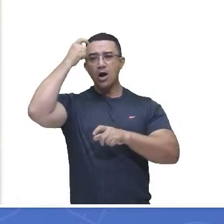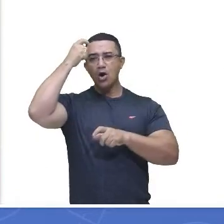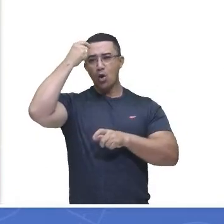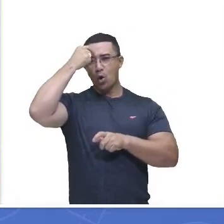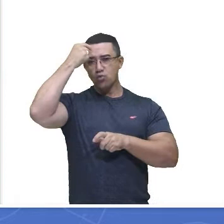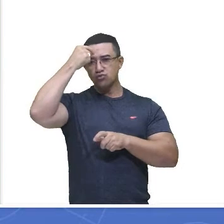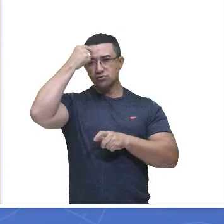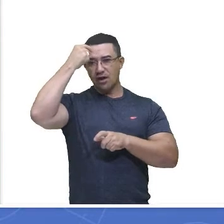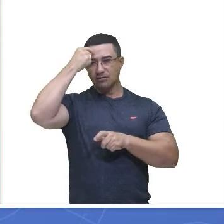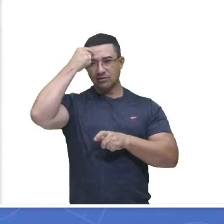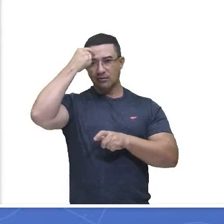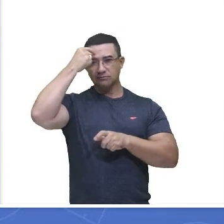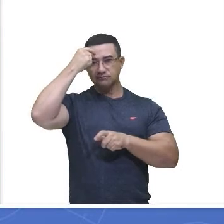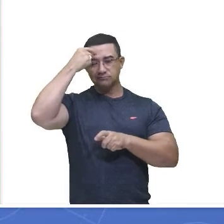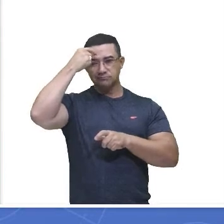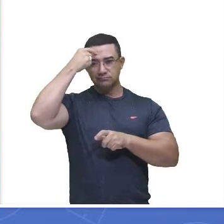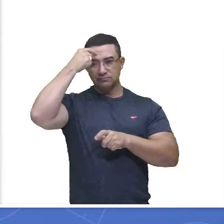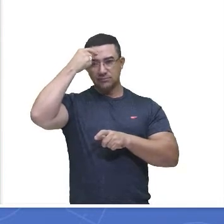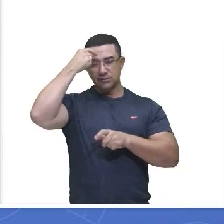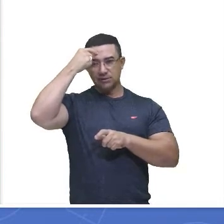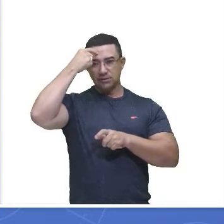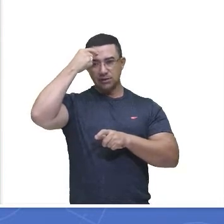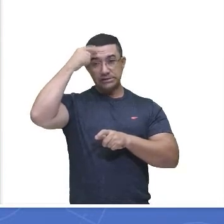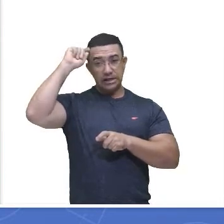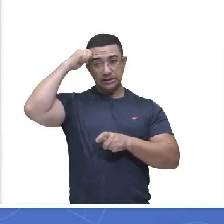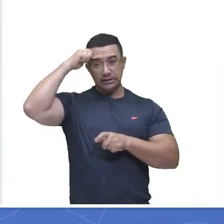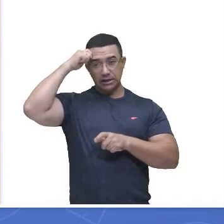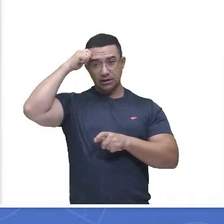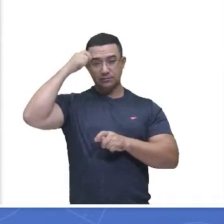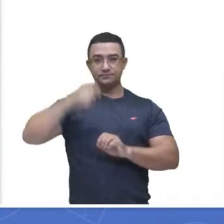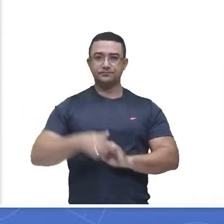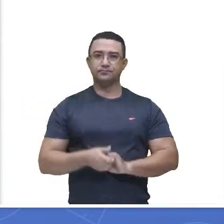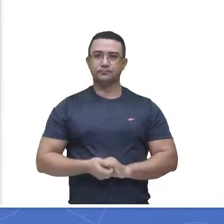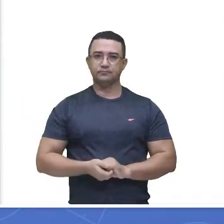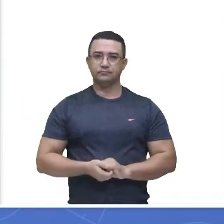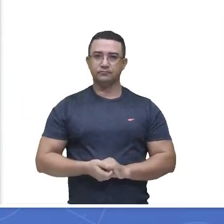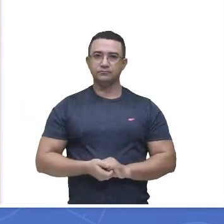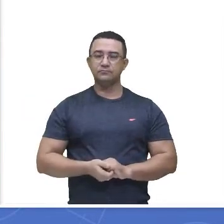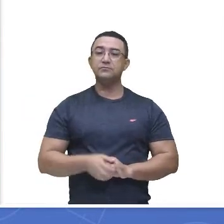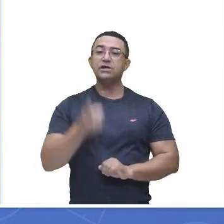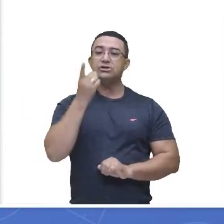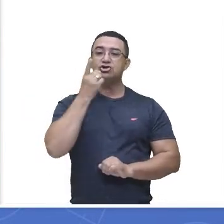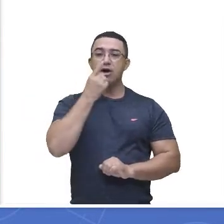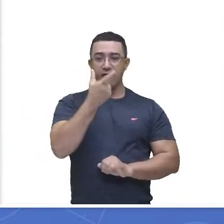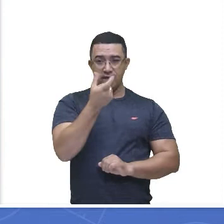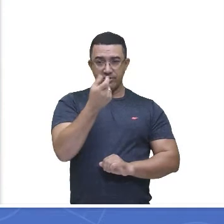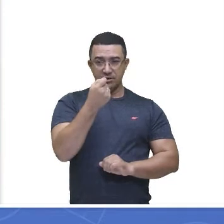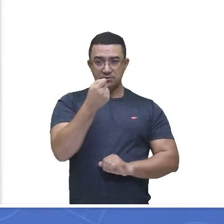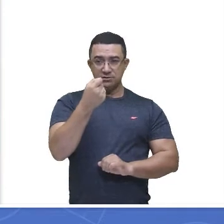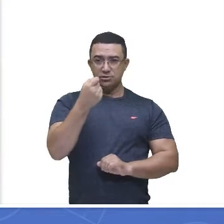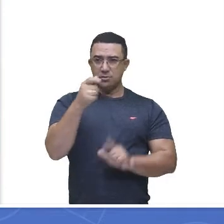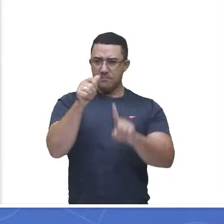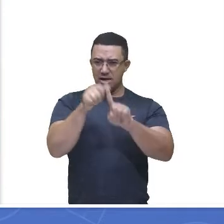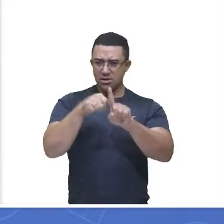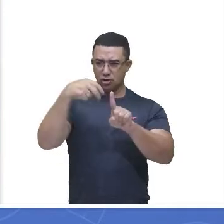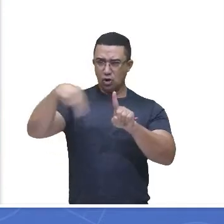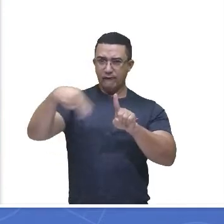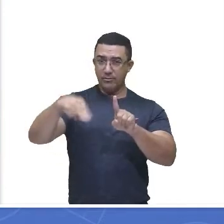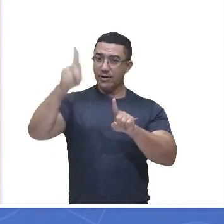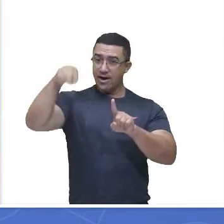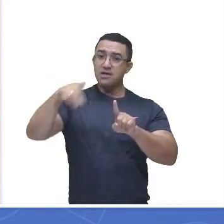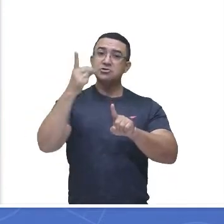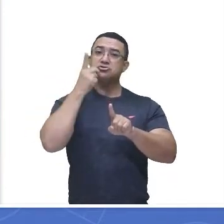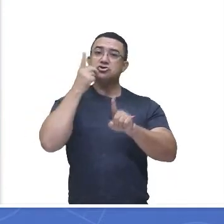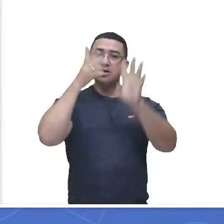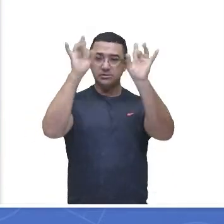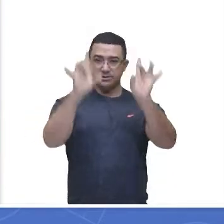de noviembre é o dia da consciência negra. No dia 20 de novembro é o dia da consciência negra,